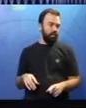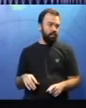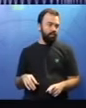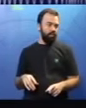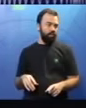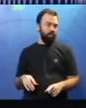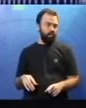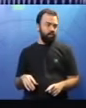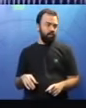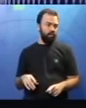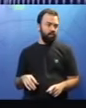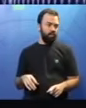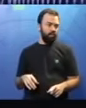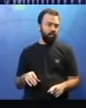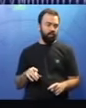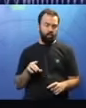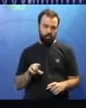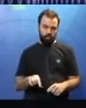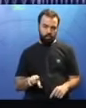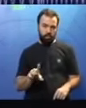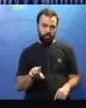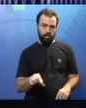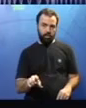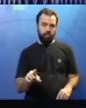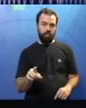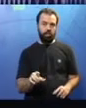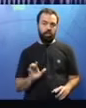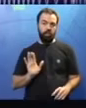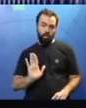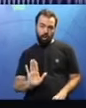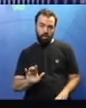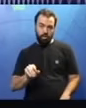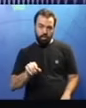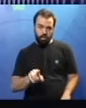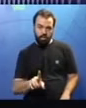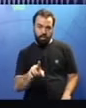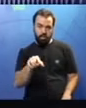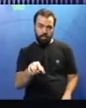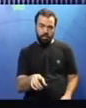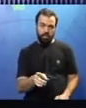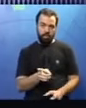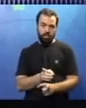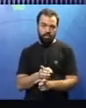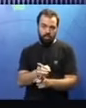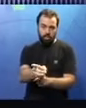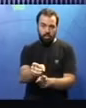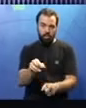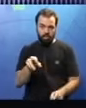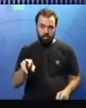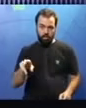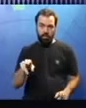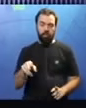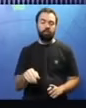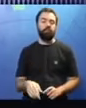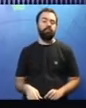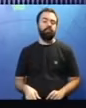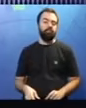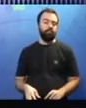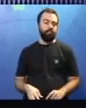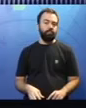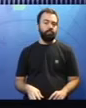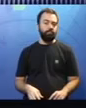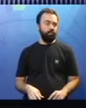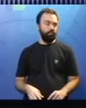olhadinha na longitudinal, é essa daqui, ó. A longitudinal, a perturbação, ela tem o mesmo sentido da propagação.